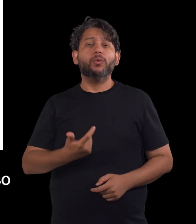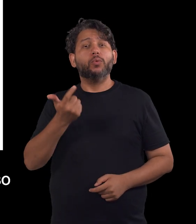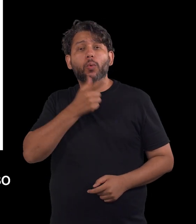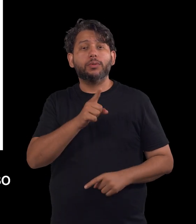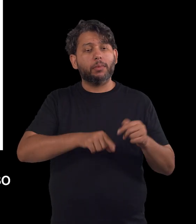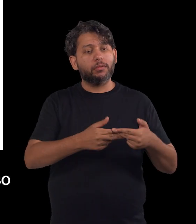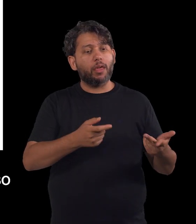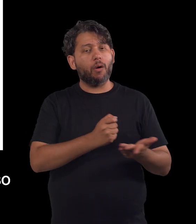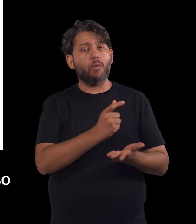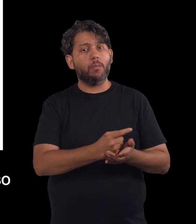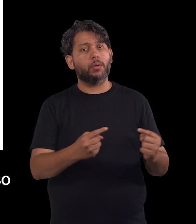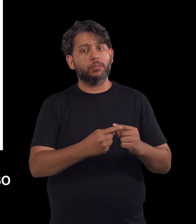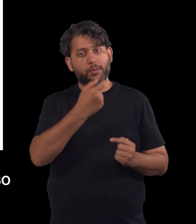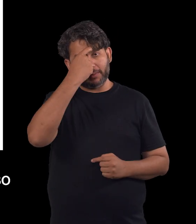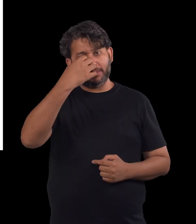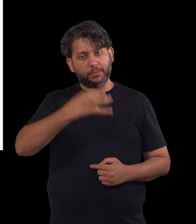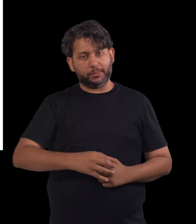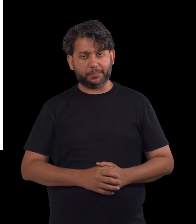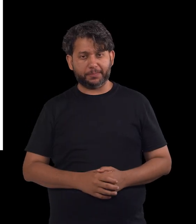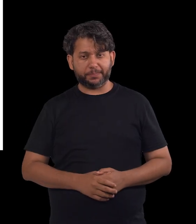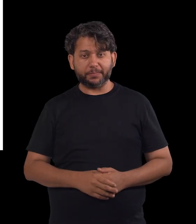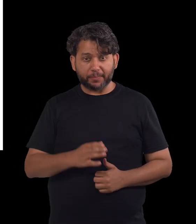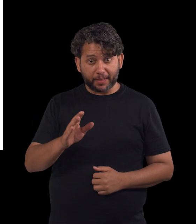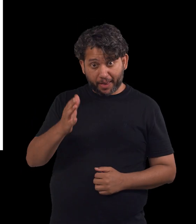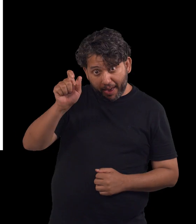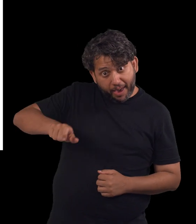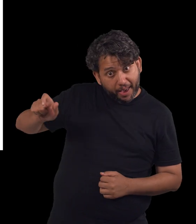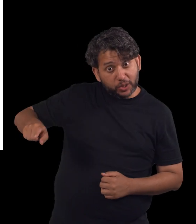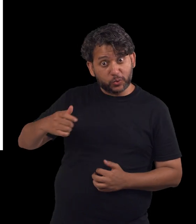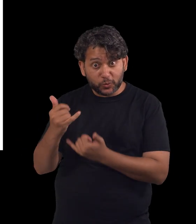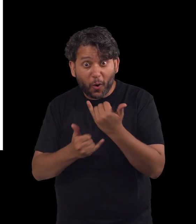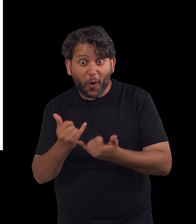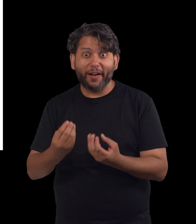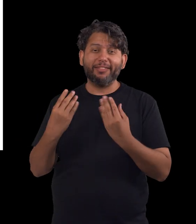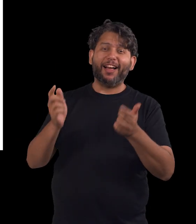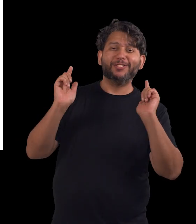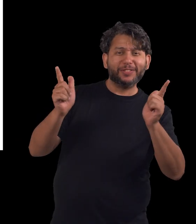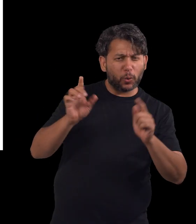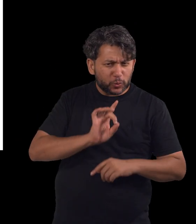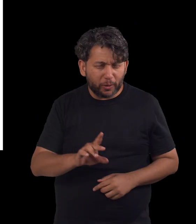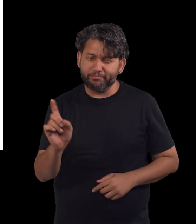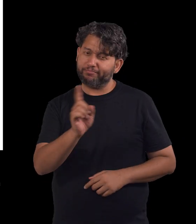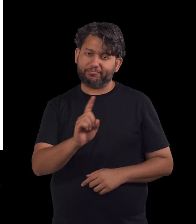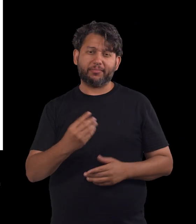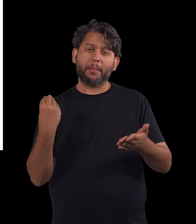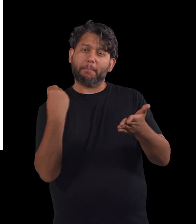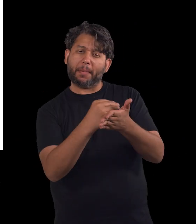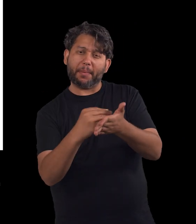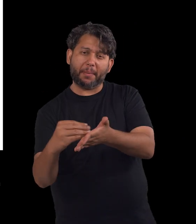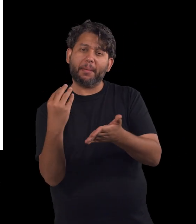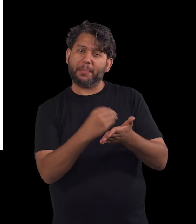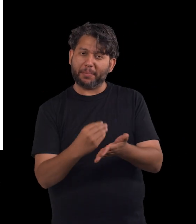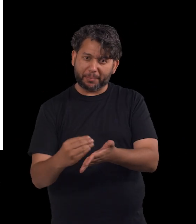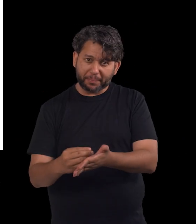uso responsável de recursos materiais. Ao jogar, os estudantes não apenas se divertem ao tentar